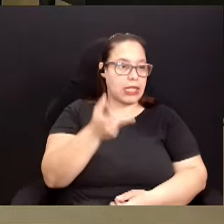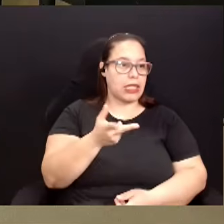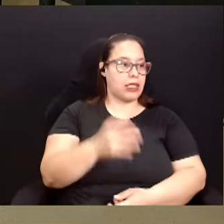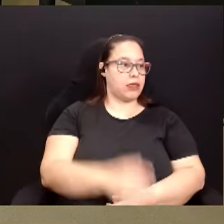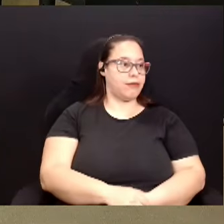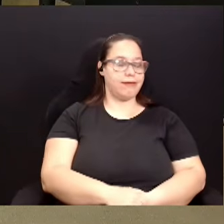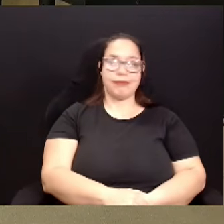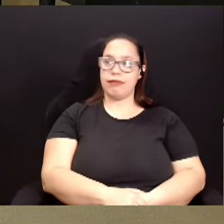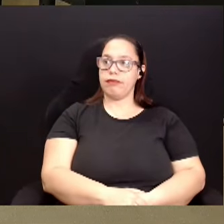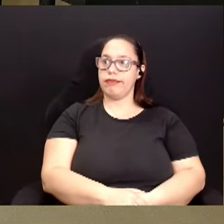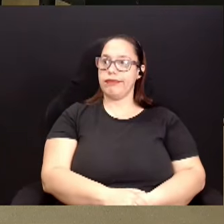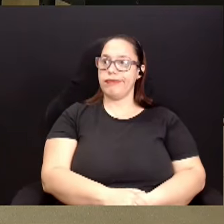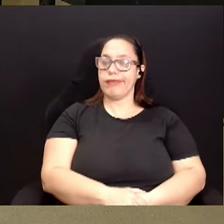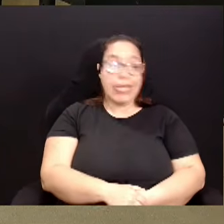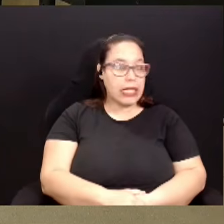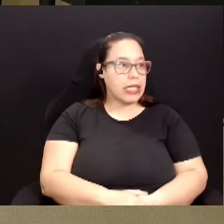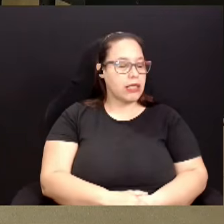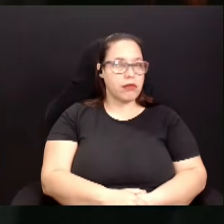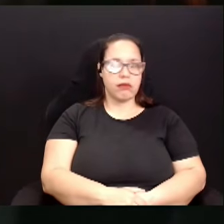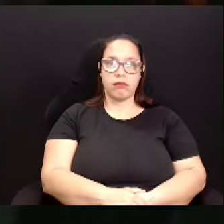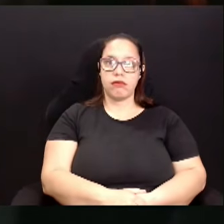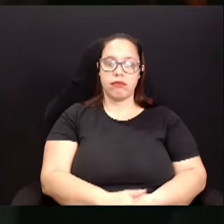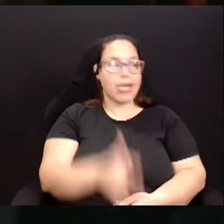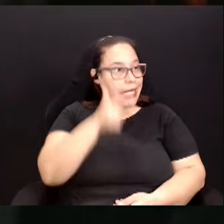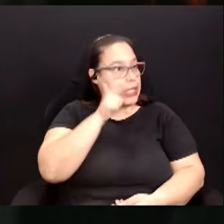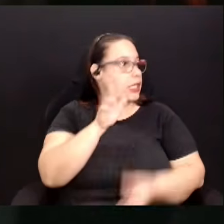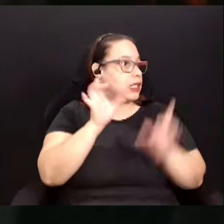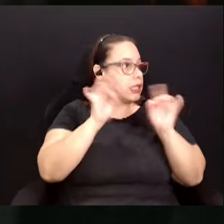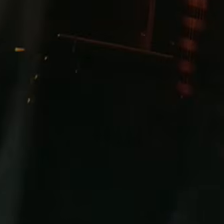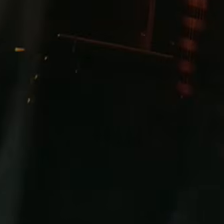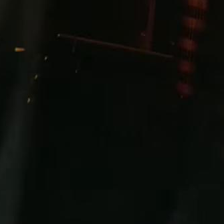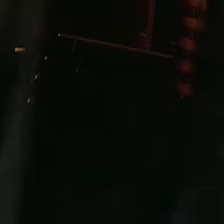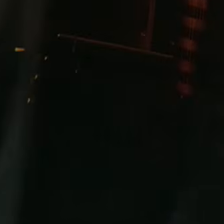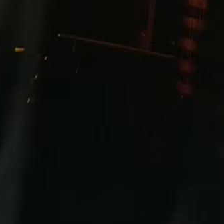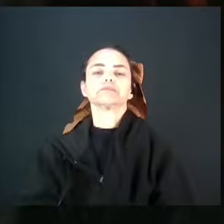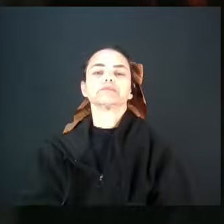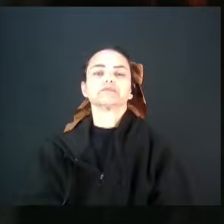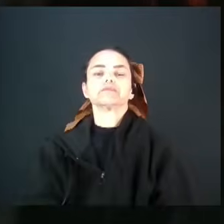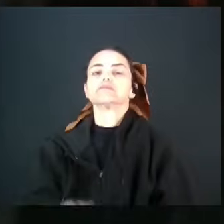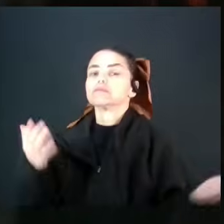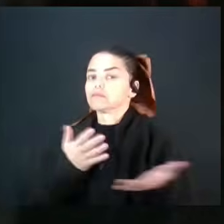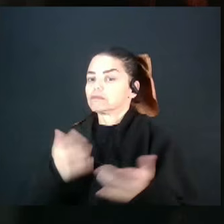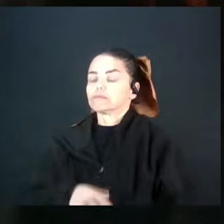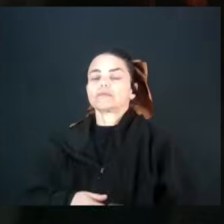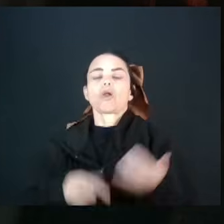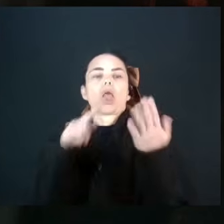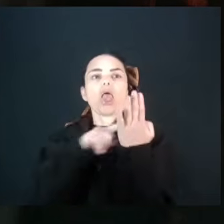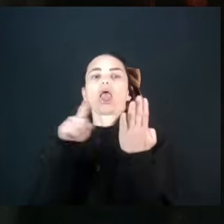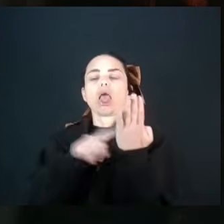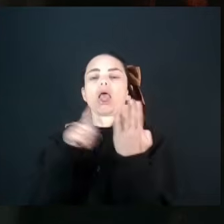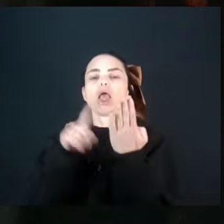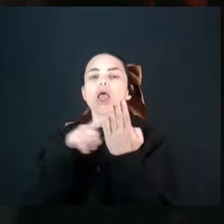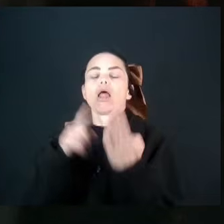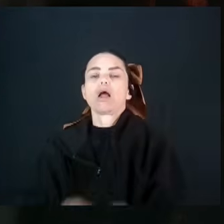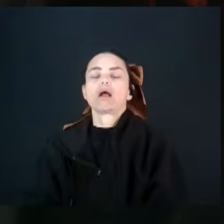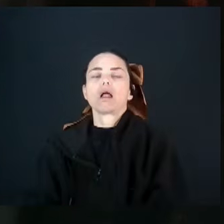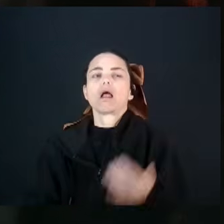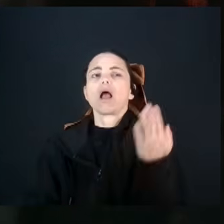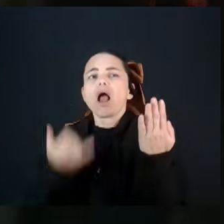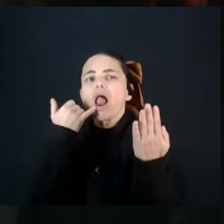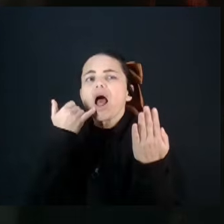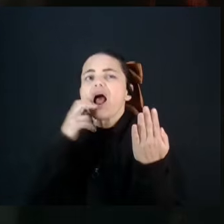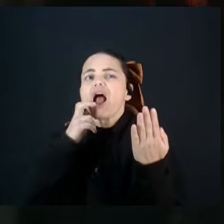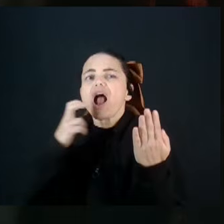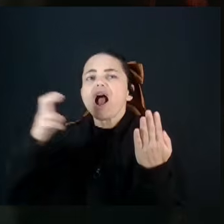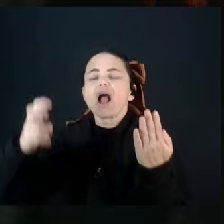aquele meme que você não consegue terminar? É isso. E a pessoa vai falando mais alto, mais alto, mais alto, e você tenta mais alto, tenta mais alto. E